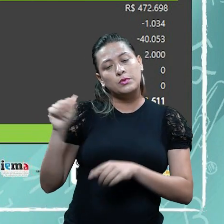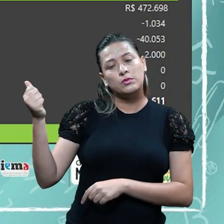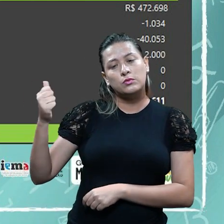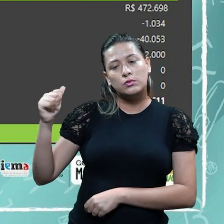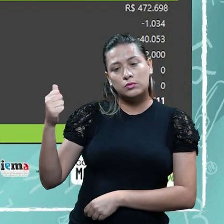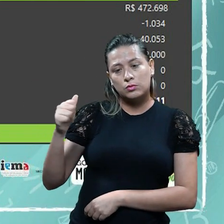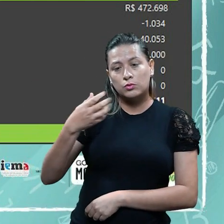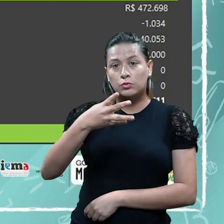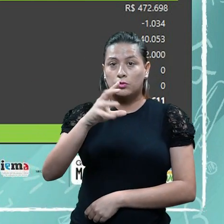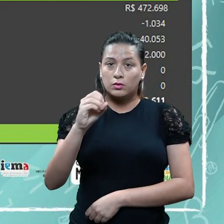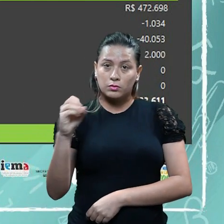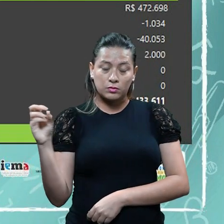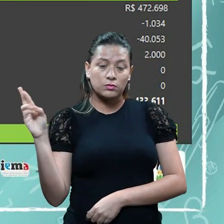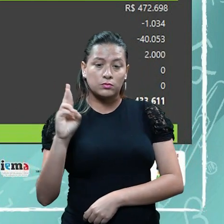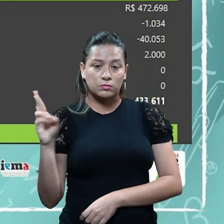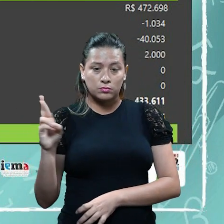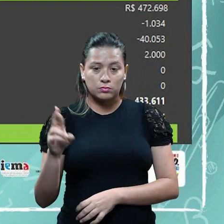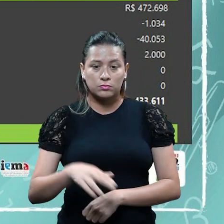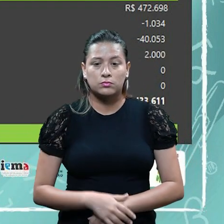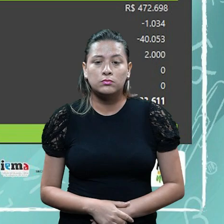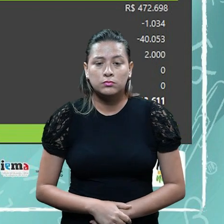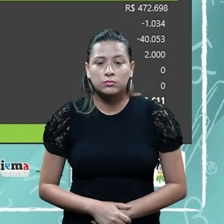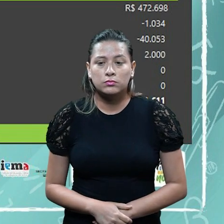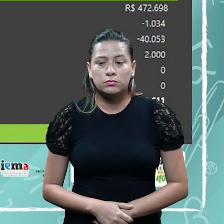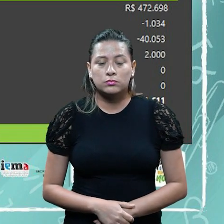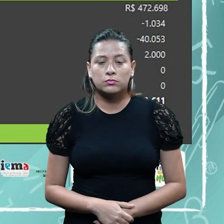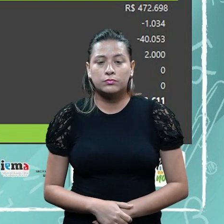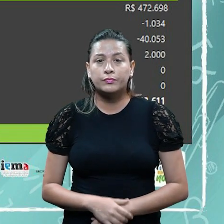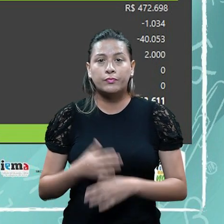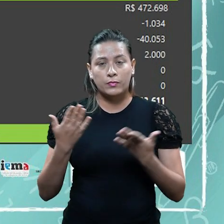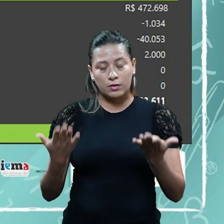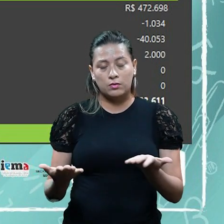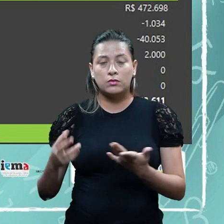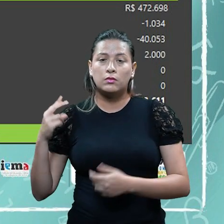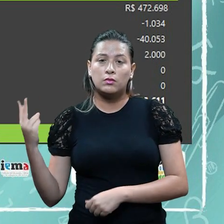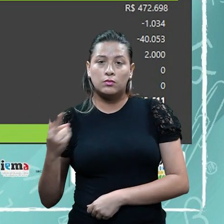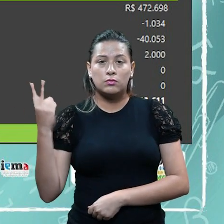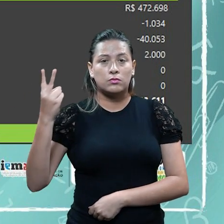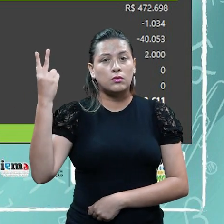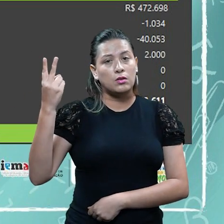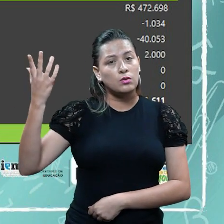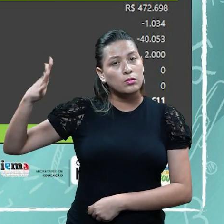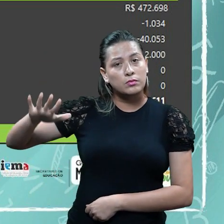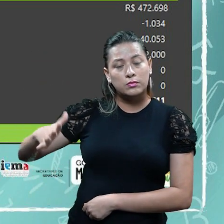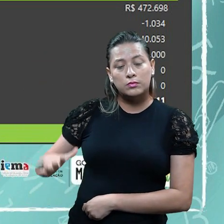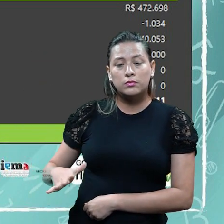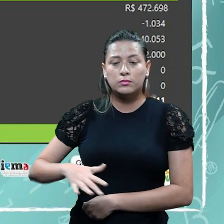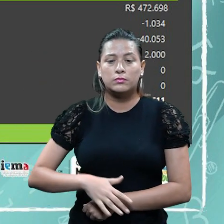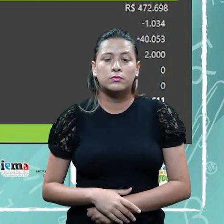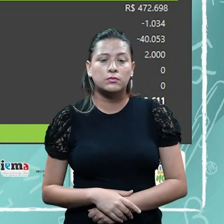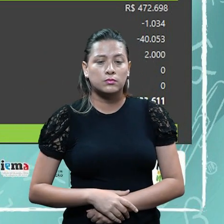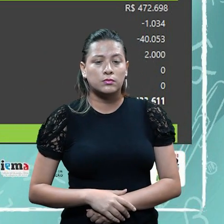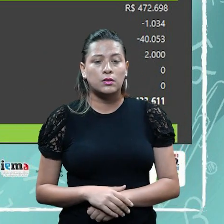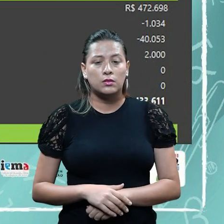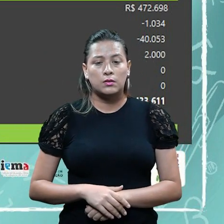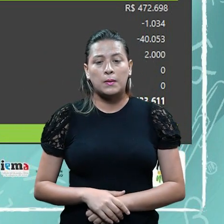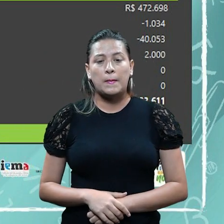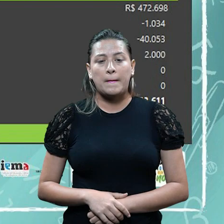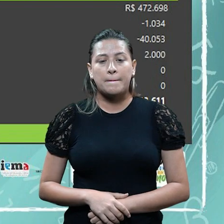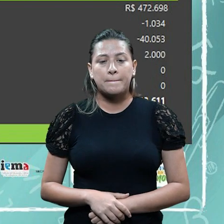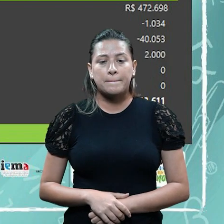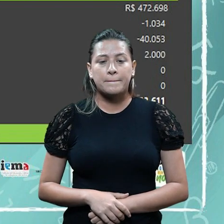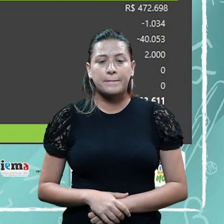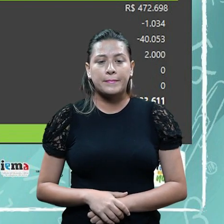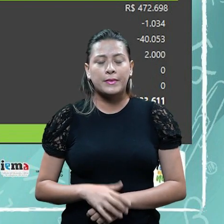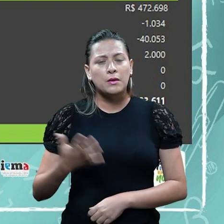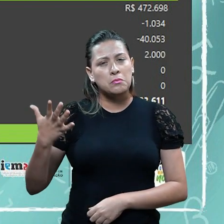ter mais ou menos uma tendência a seguir, ver que os valores de descontos, eles flutuam sempre na